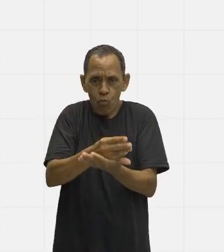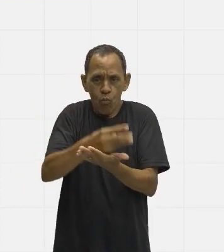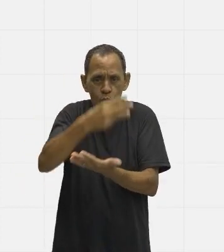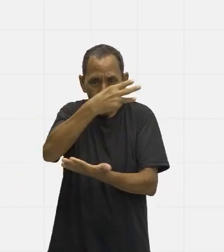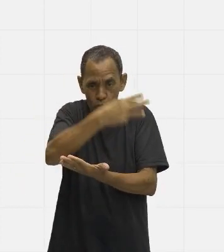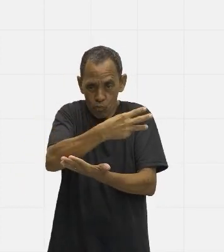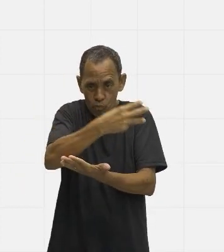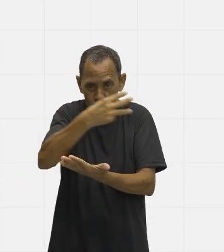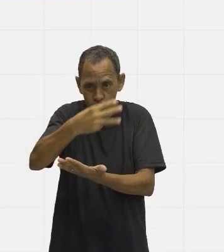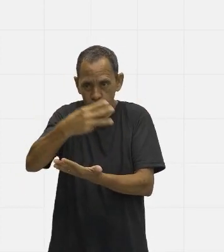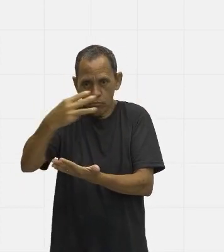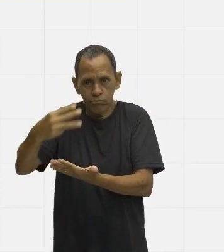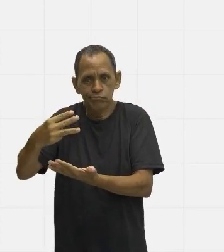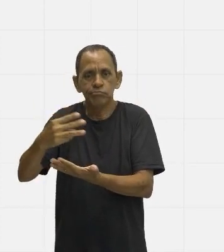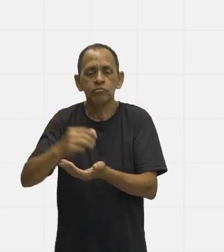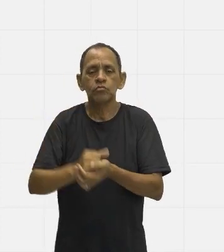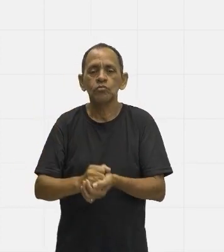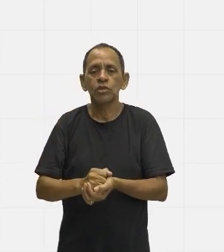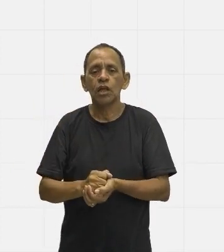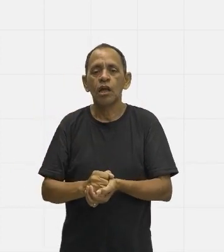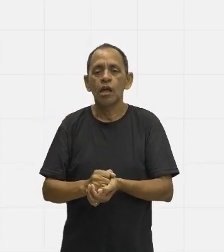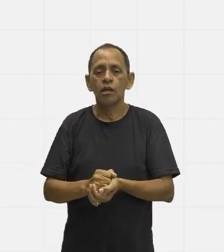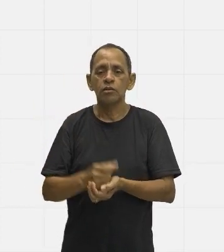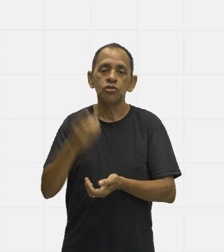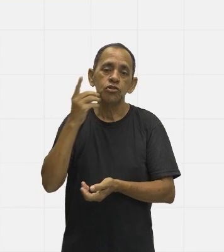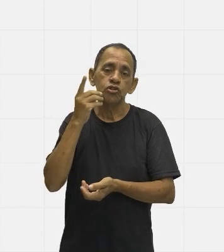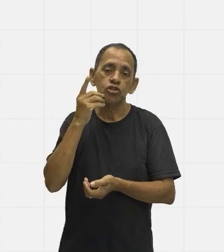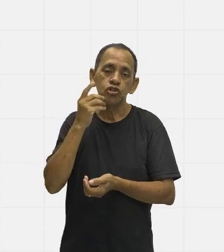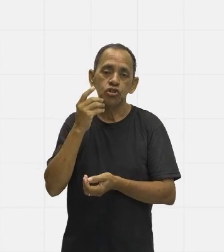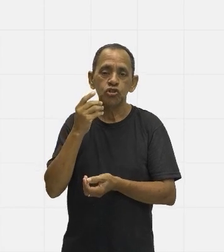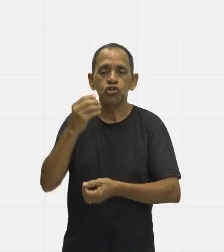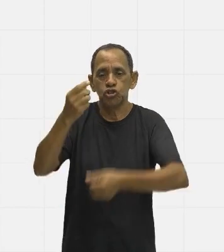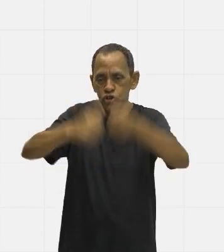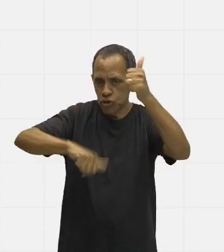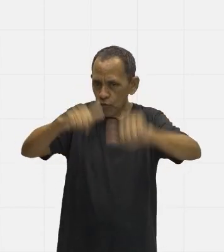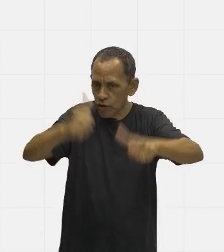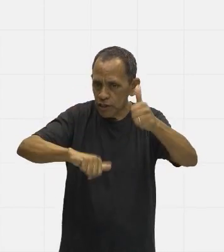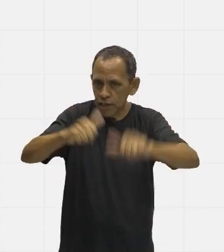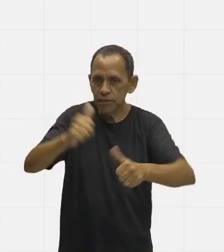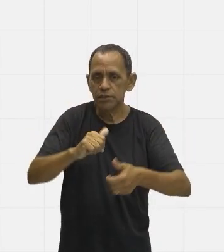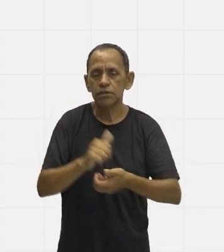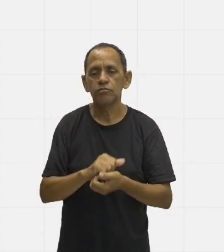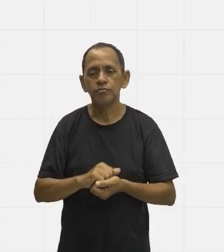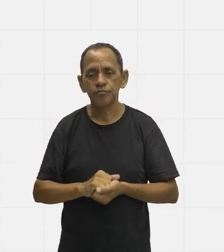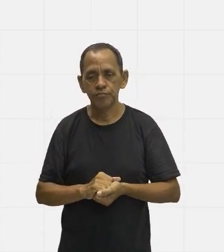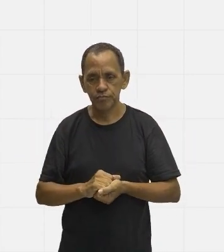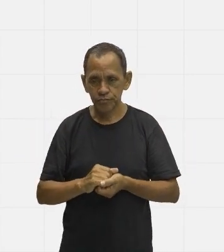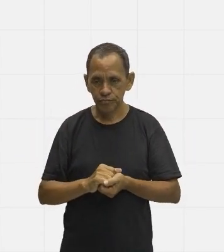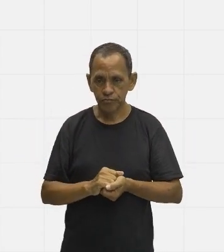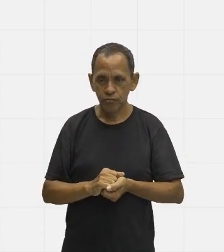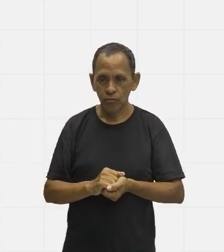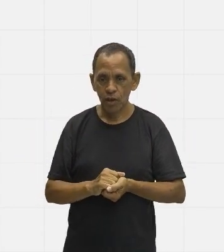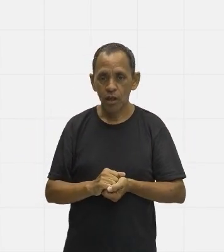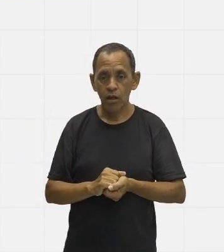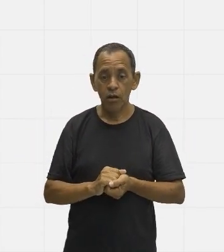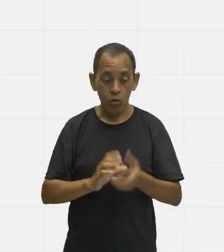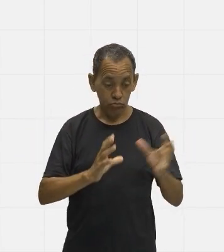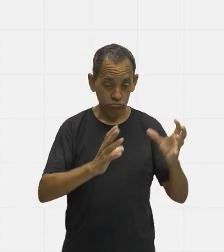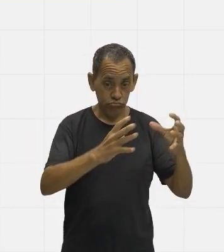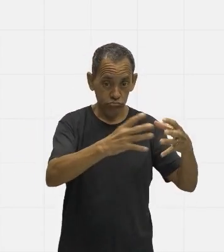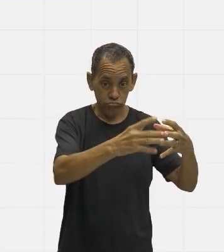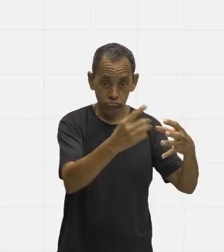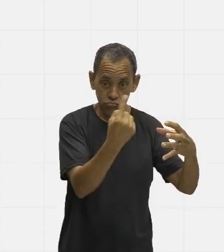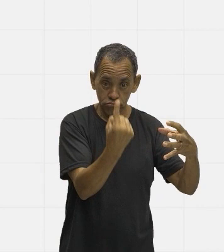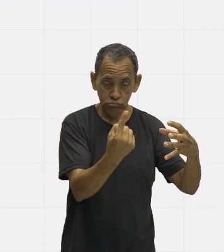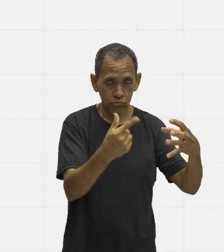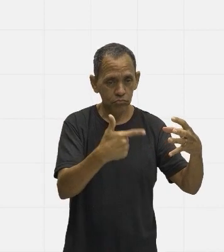aplicação e 3 dias de correção ao vivo pelos professores ministrantes. Então, nós teremos a aplicação do bloco 1 no dia 27/2